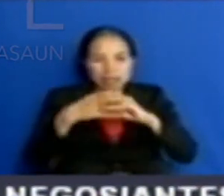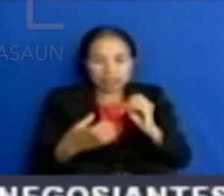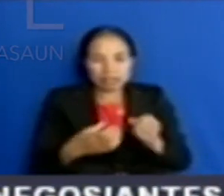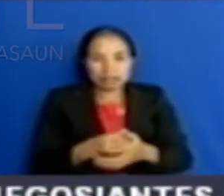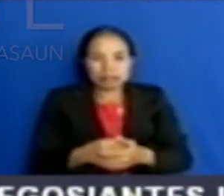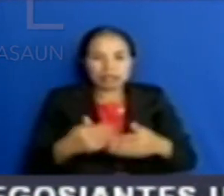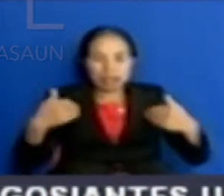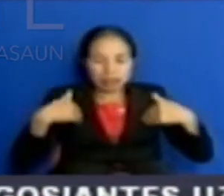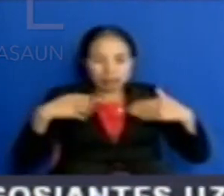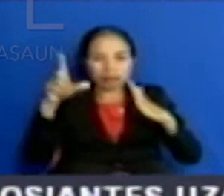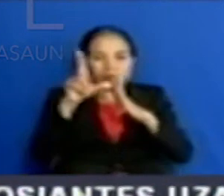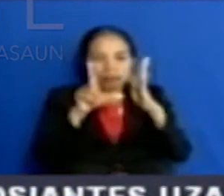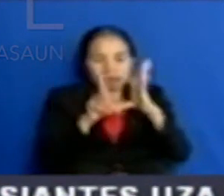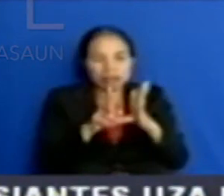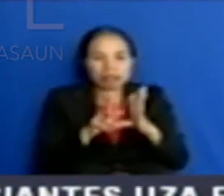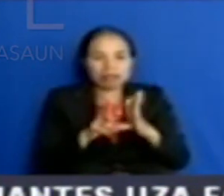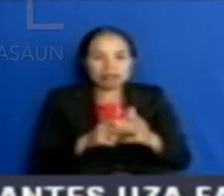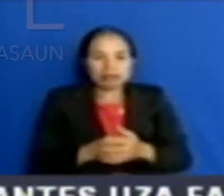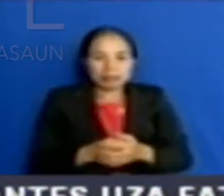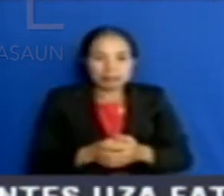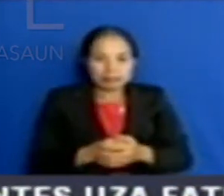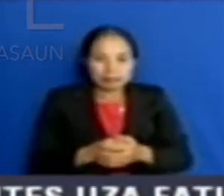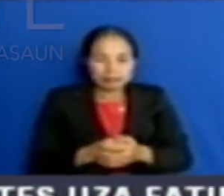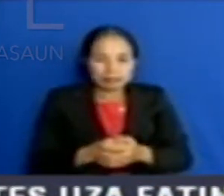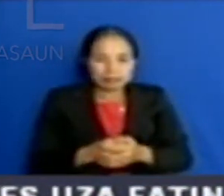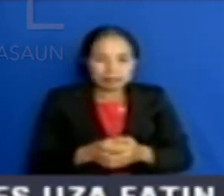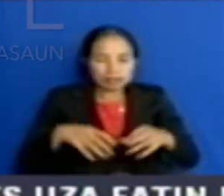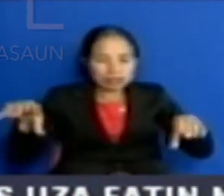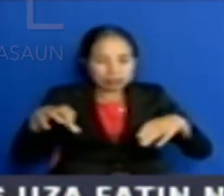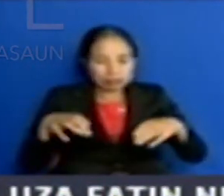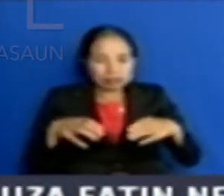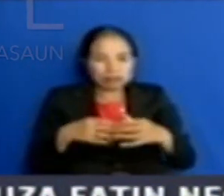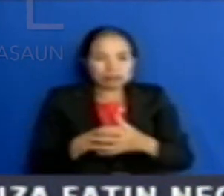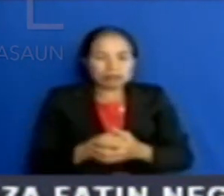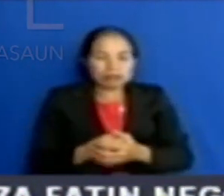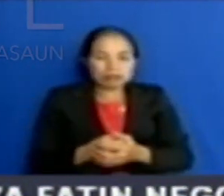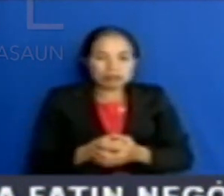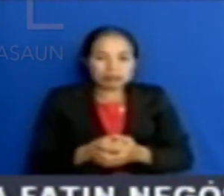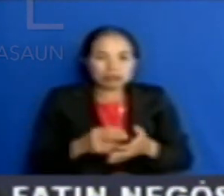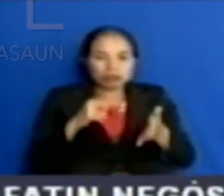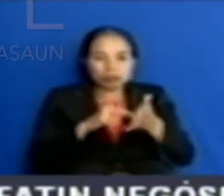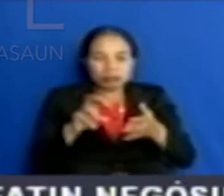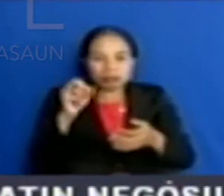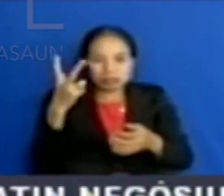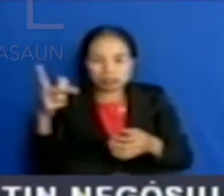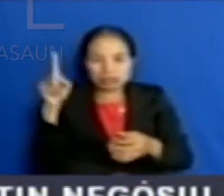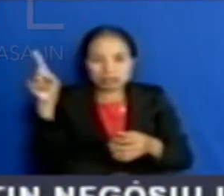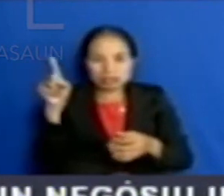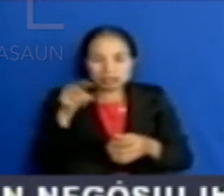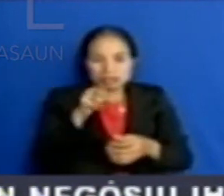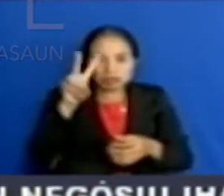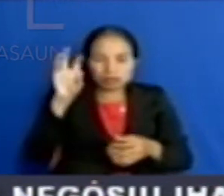lei titularidade ba definição ba bem serviço bem imóveis nia, número 13 de 2017, é uma